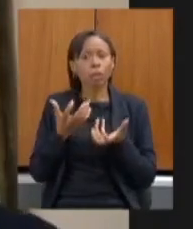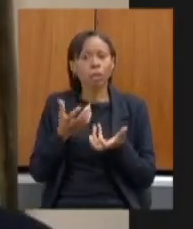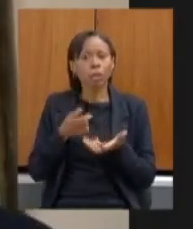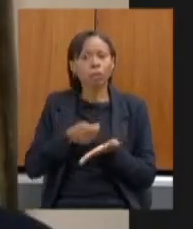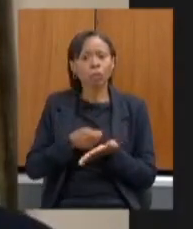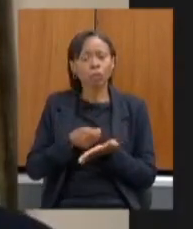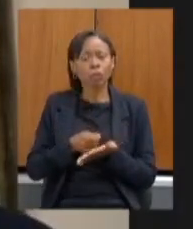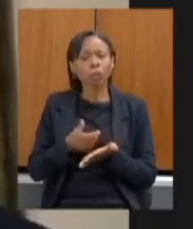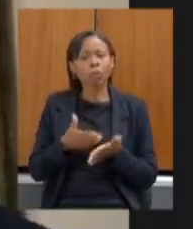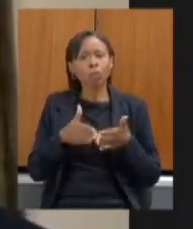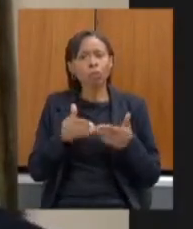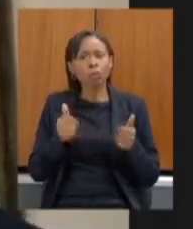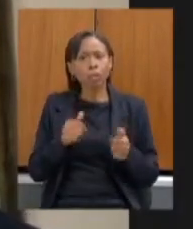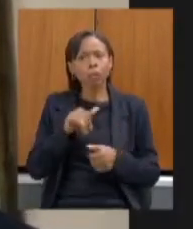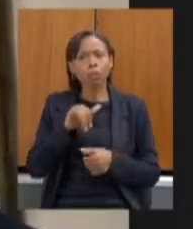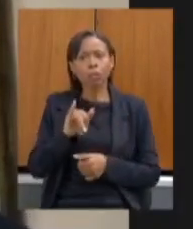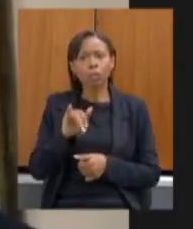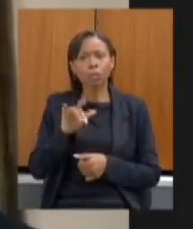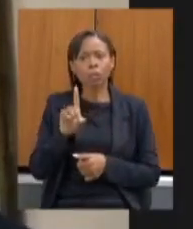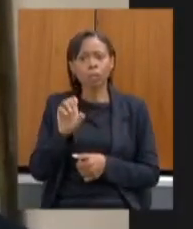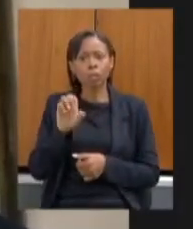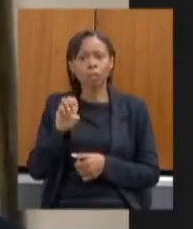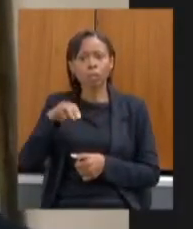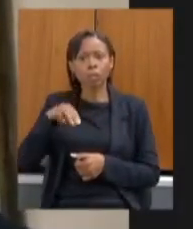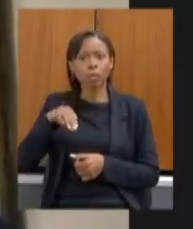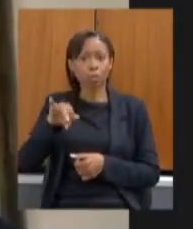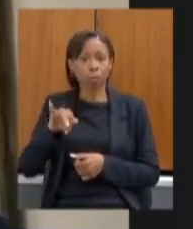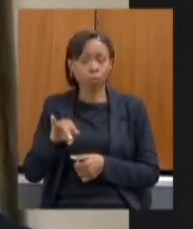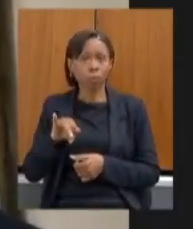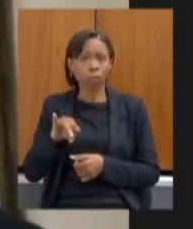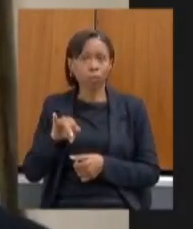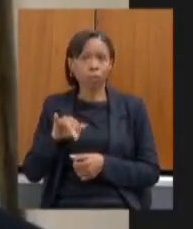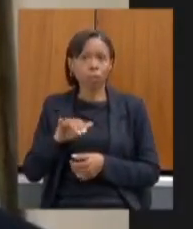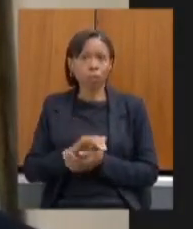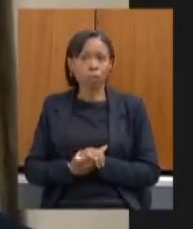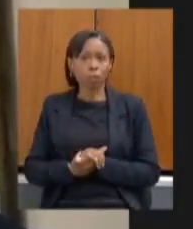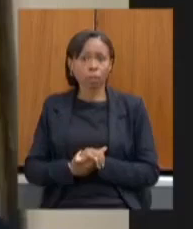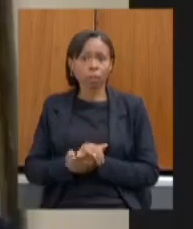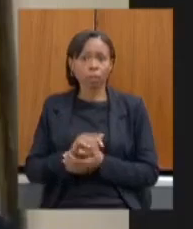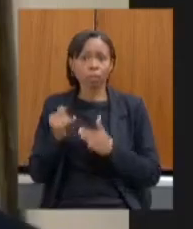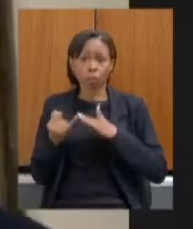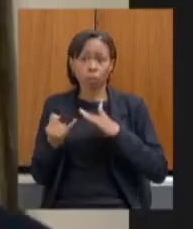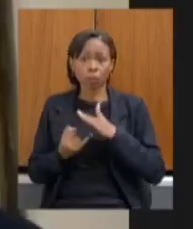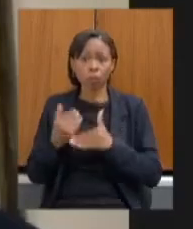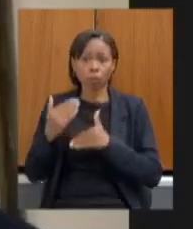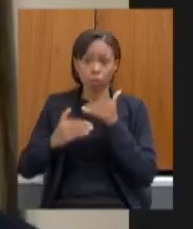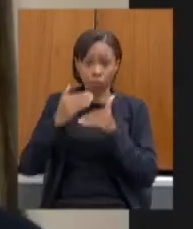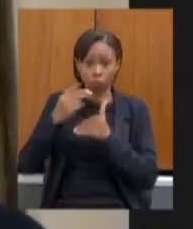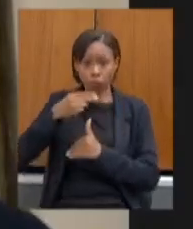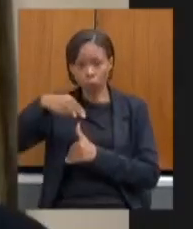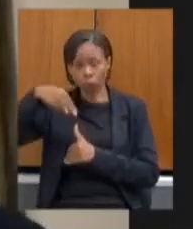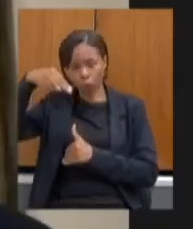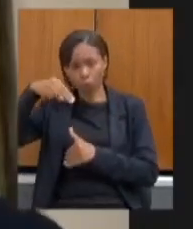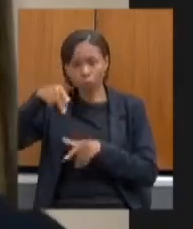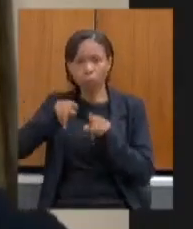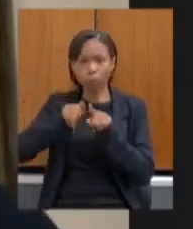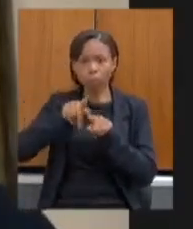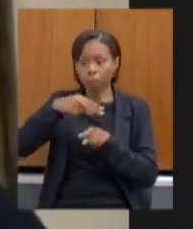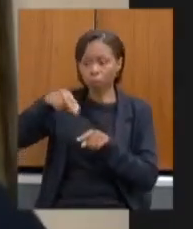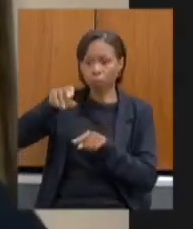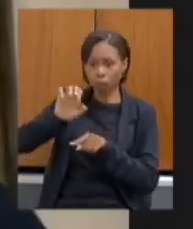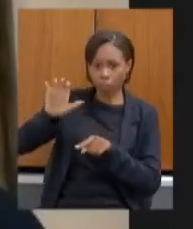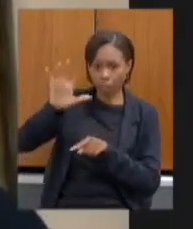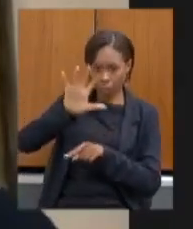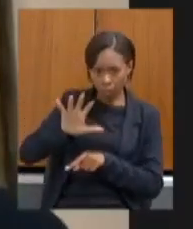do IDEN, o IDEN é o Instituto de Desenvolvimento do Norte e Nordeste de Minas Gerais, incluindo o Norte de Minas, Vale do